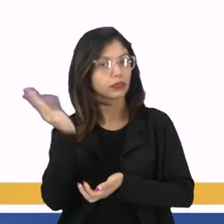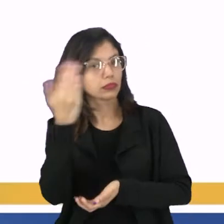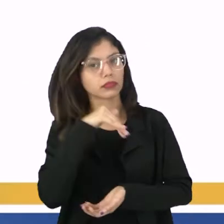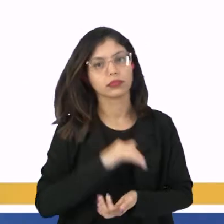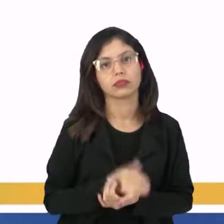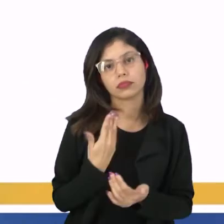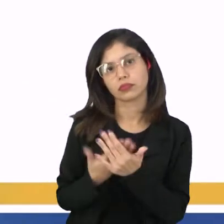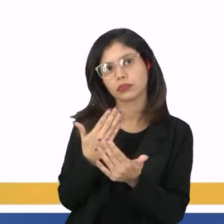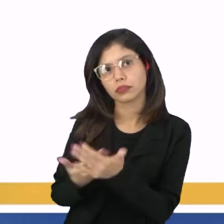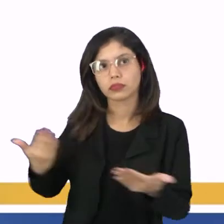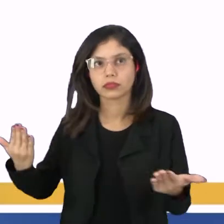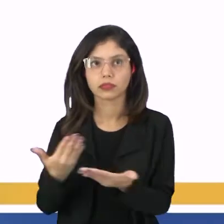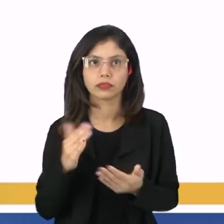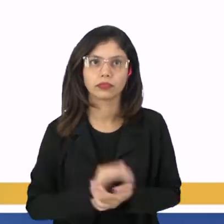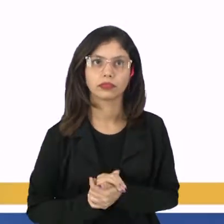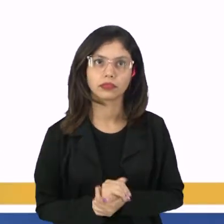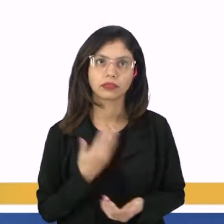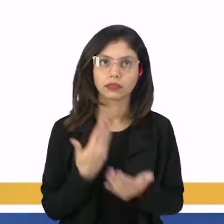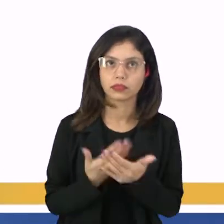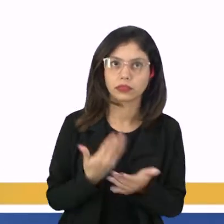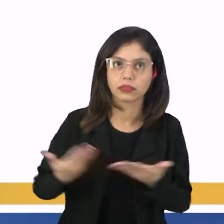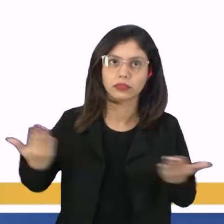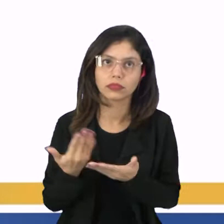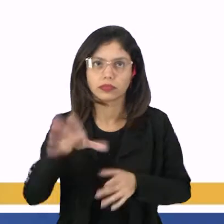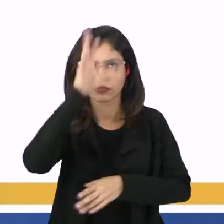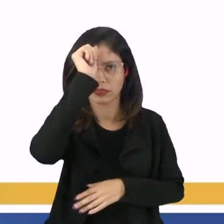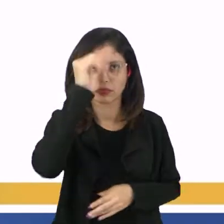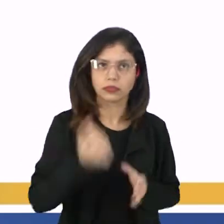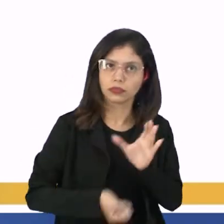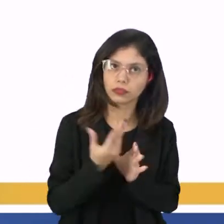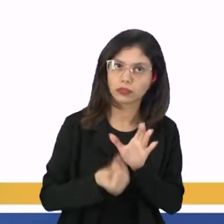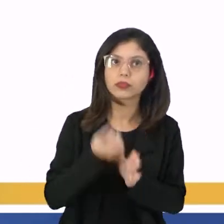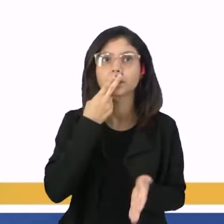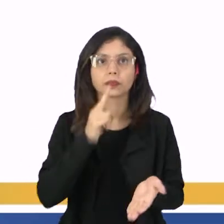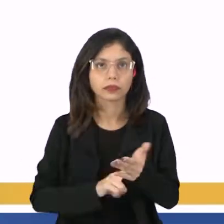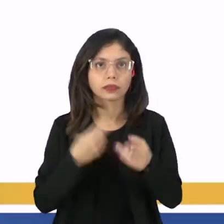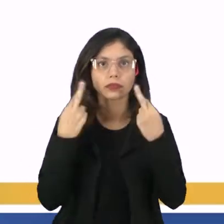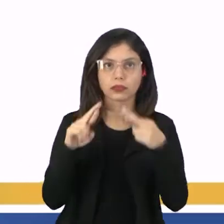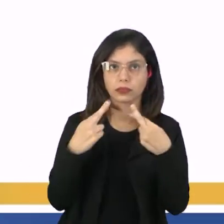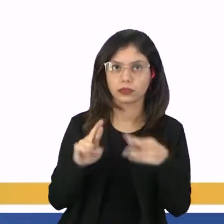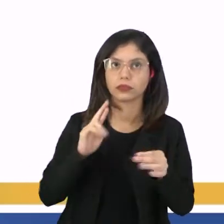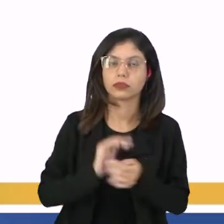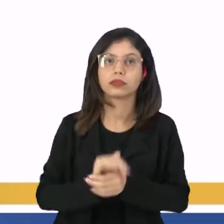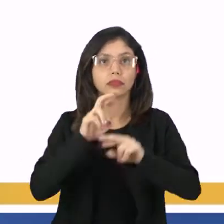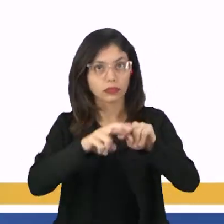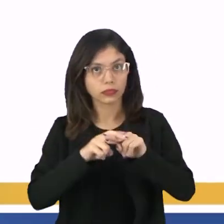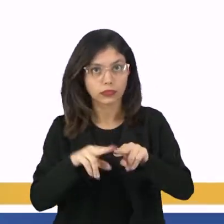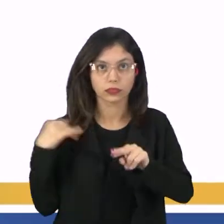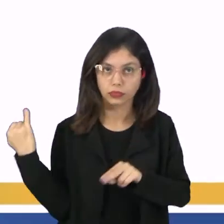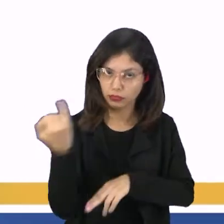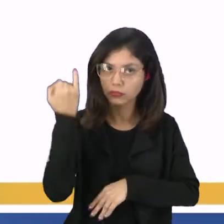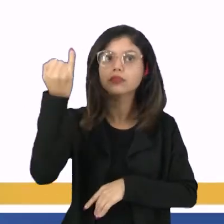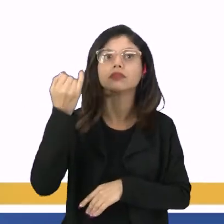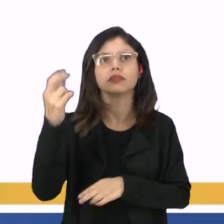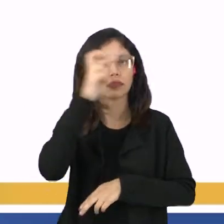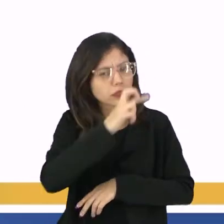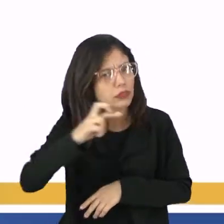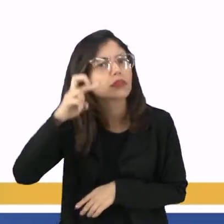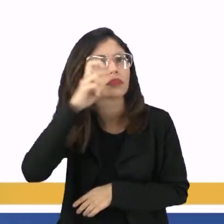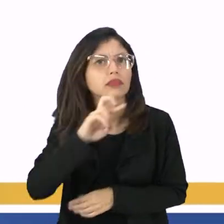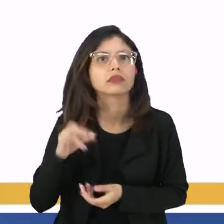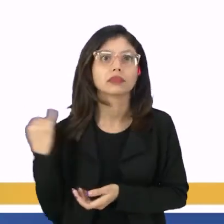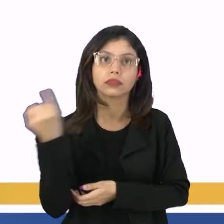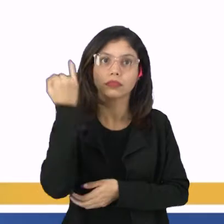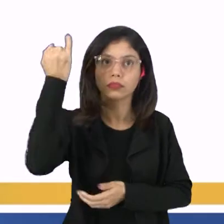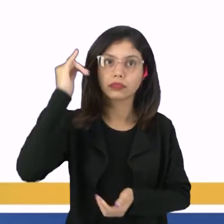vamos lá para a aula de hoje. Na aula de hoje, vamos aprender a produzir uma carta de reclamação. Para isso, é